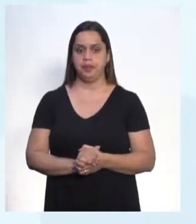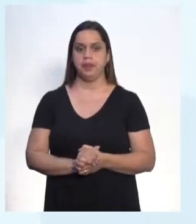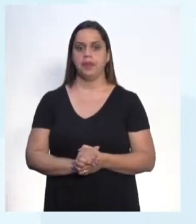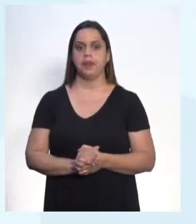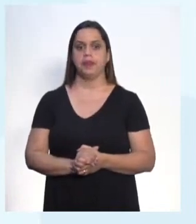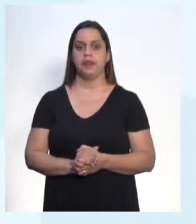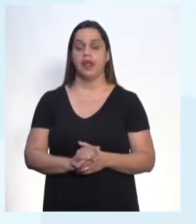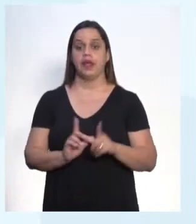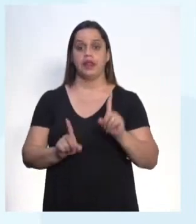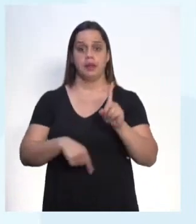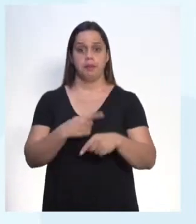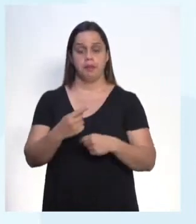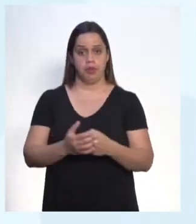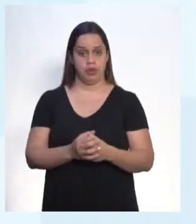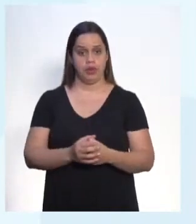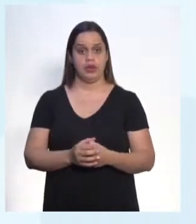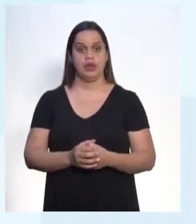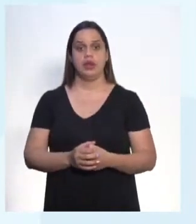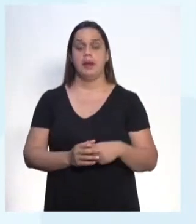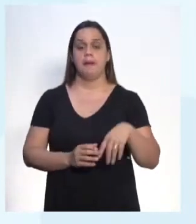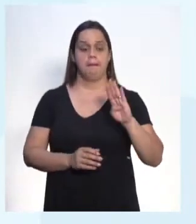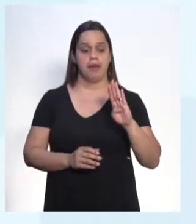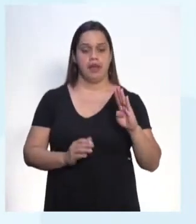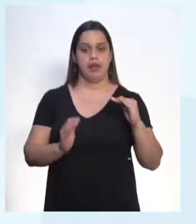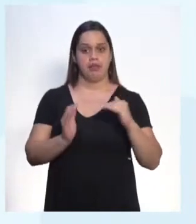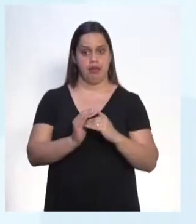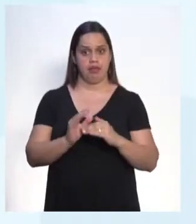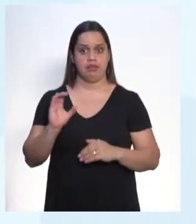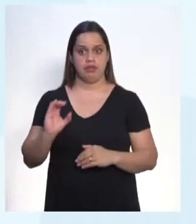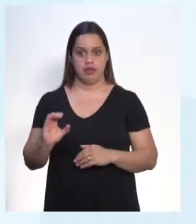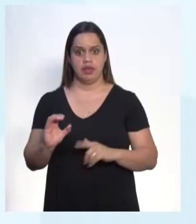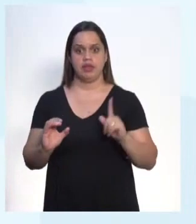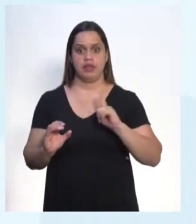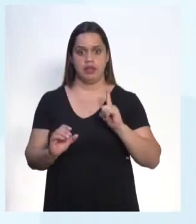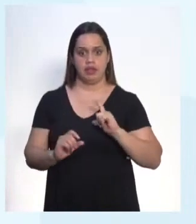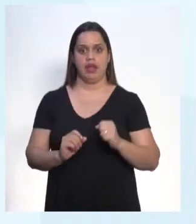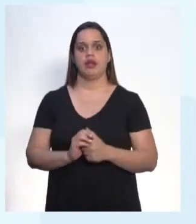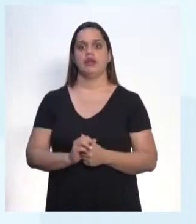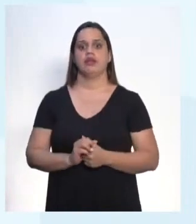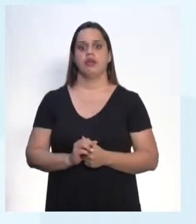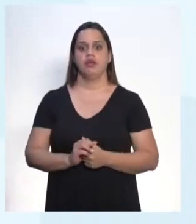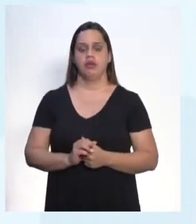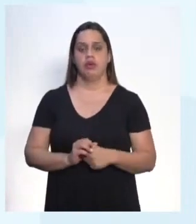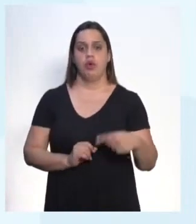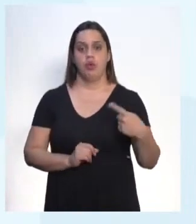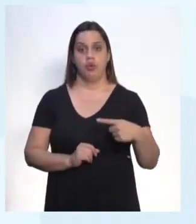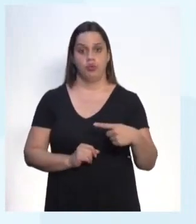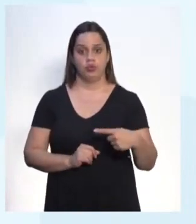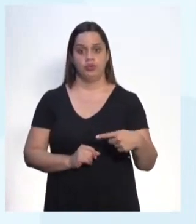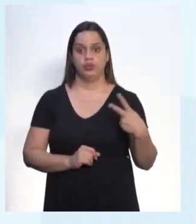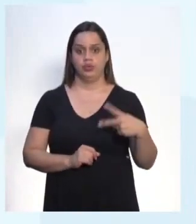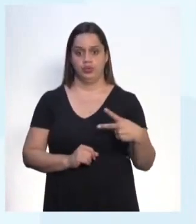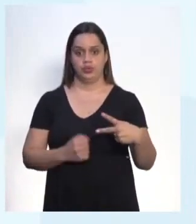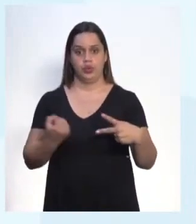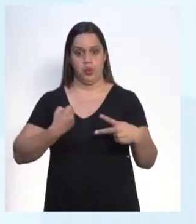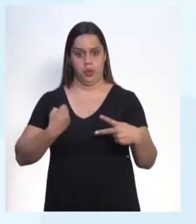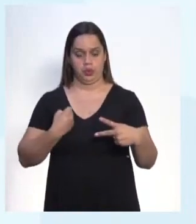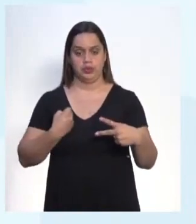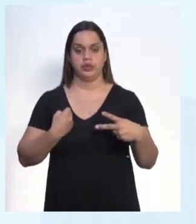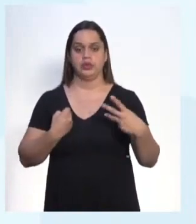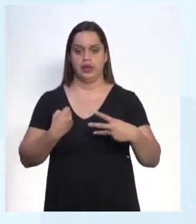ainda, de B para ir até C, vamos contar. 1,